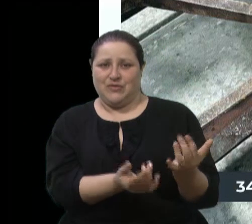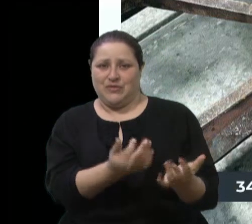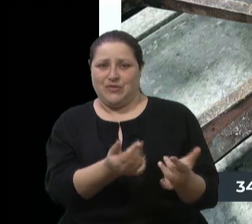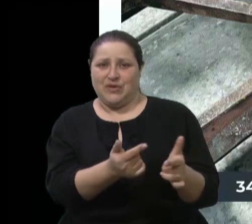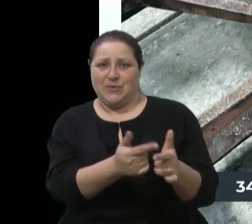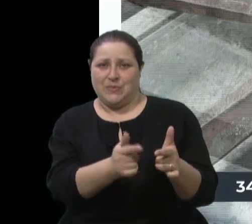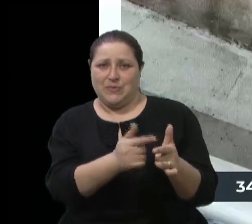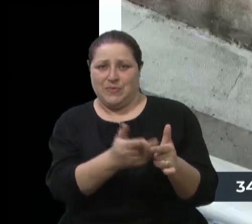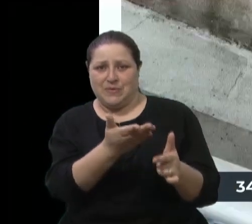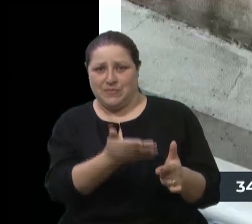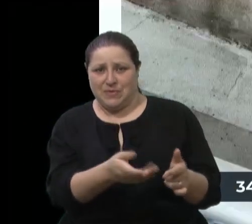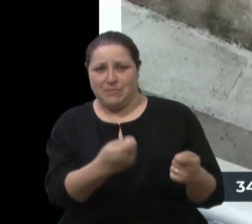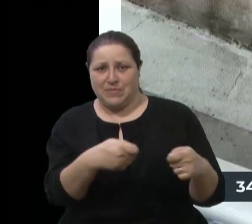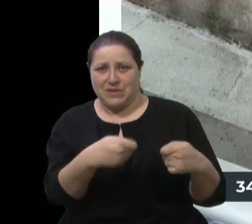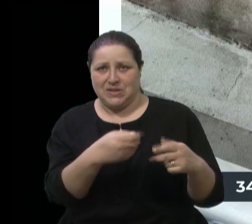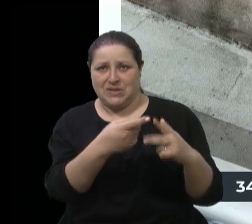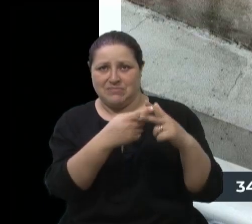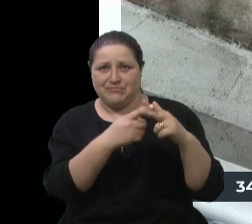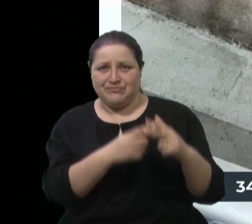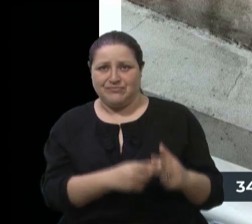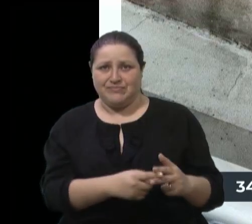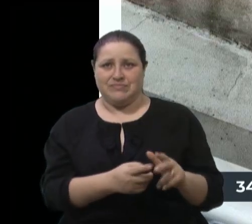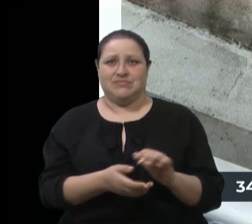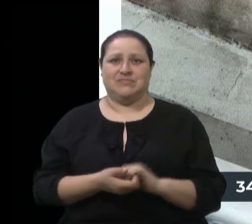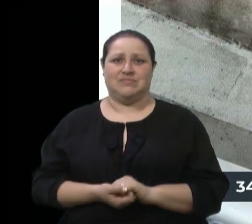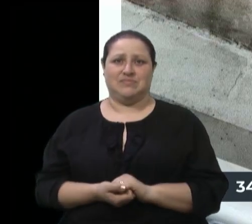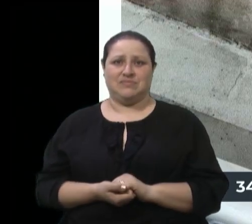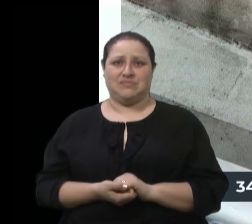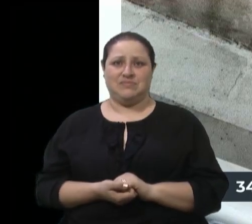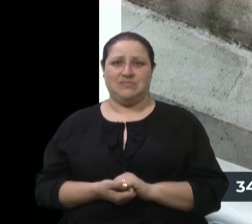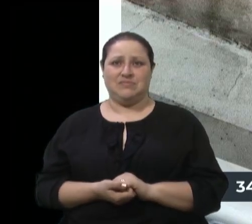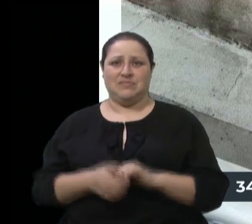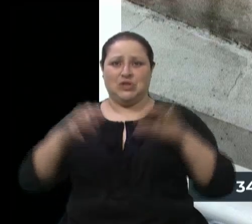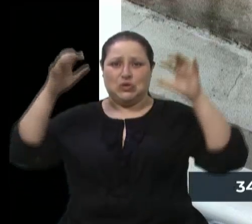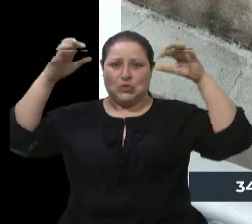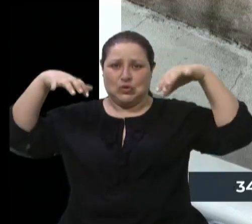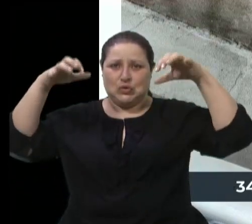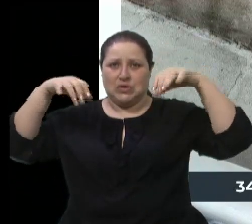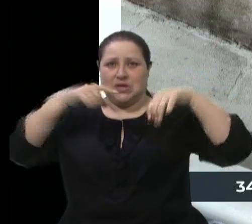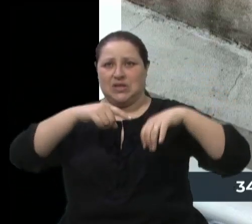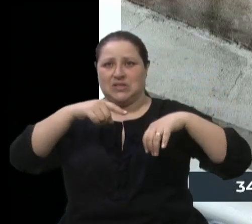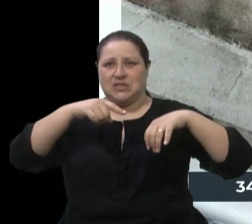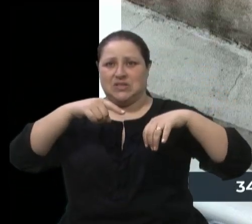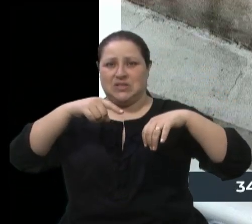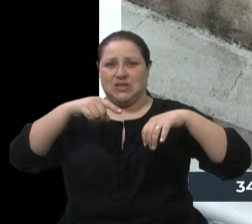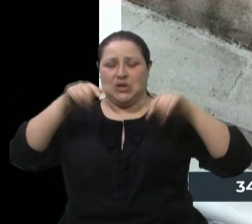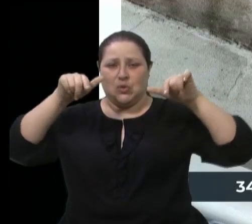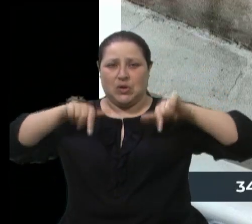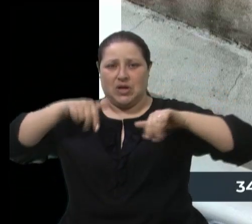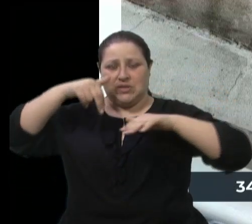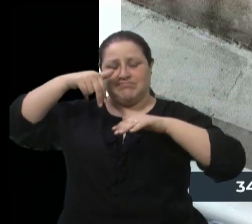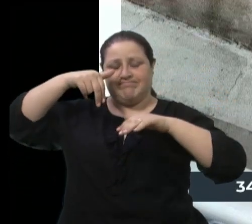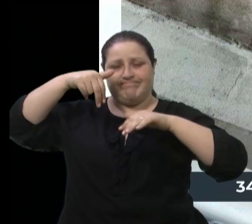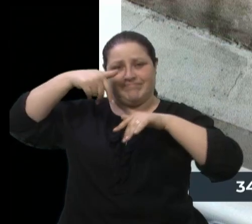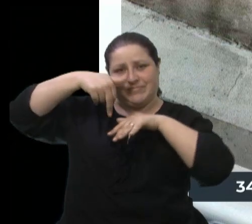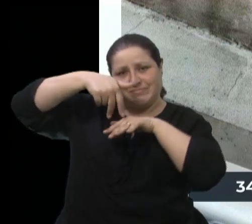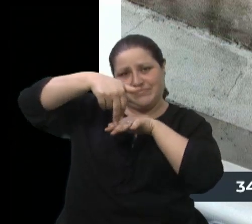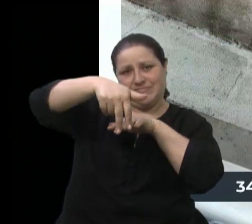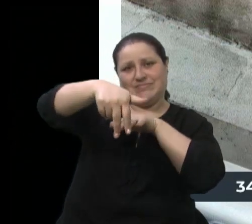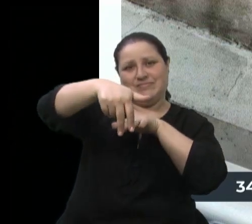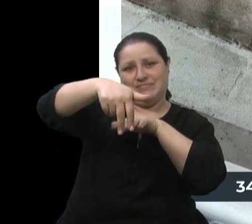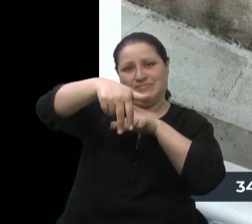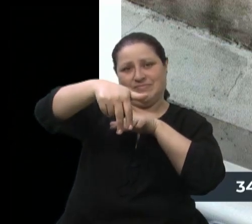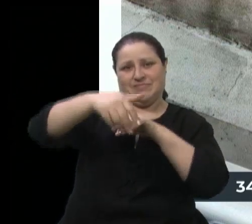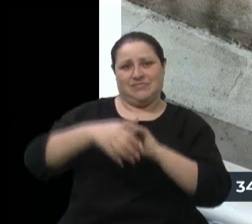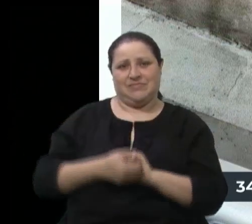enfim, precisa de manutenção e tal. Isso aqui é um corredor de uma escola, gente. Como diria minha mãe, um termo que a minha